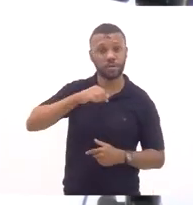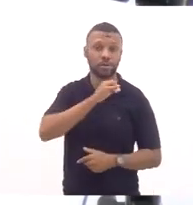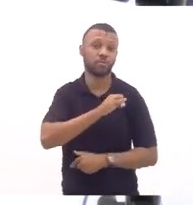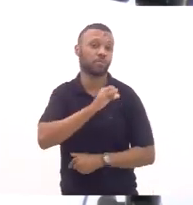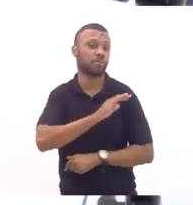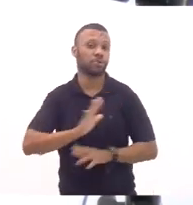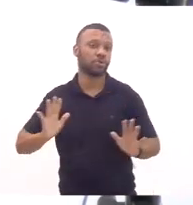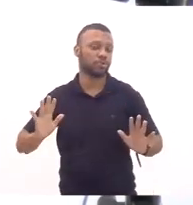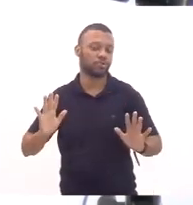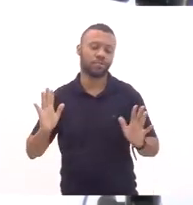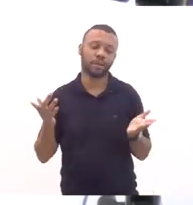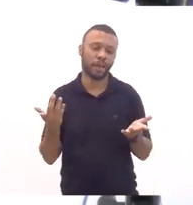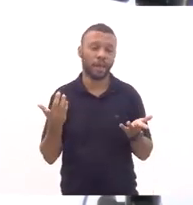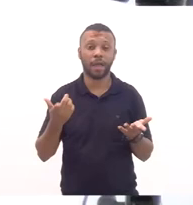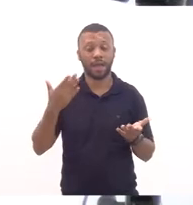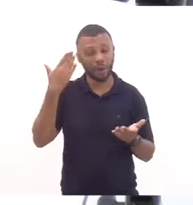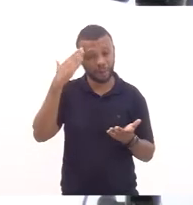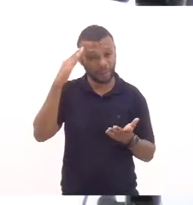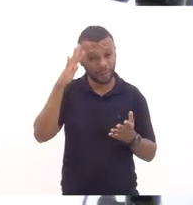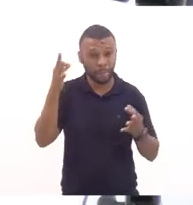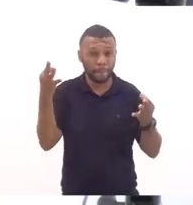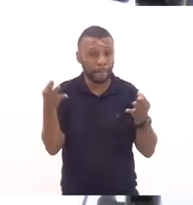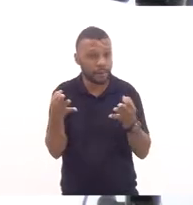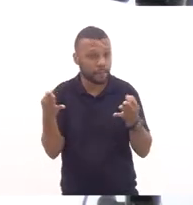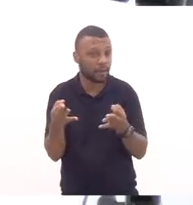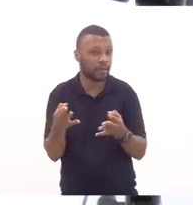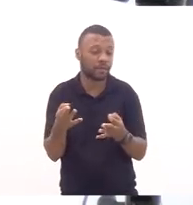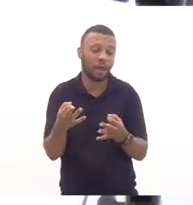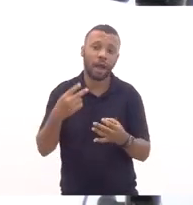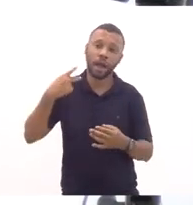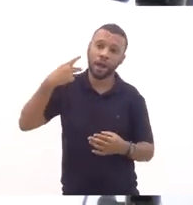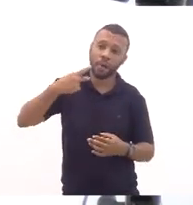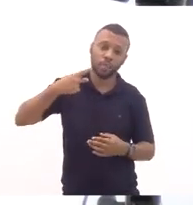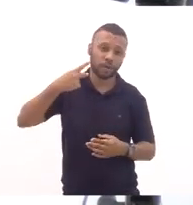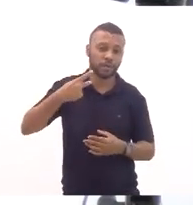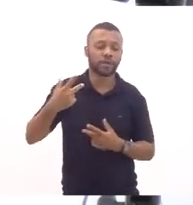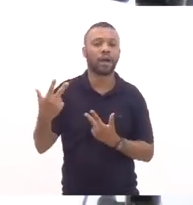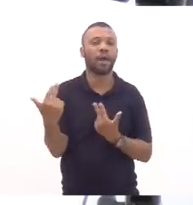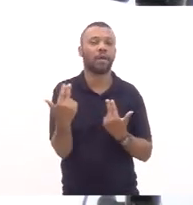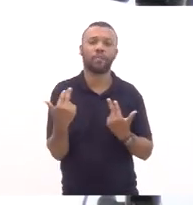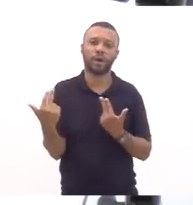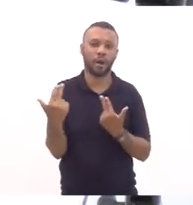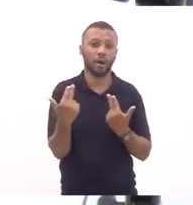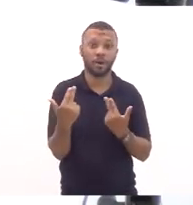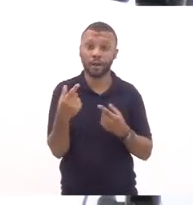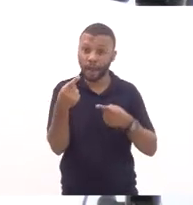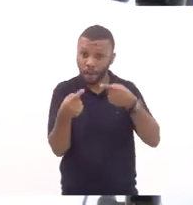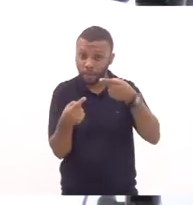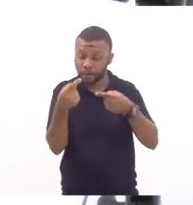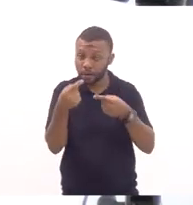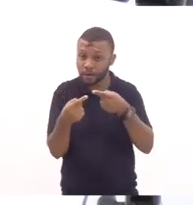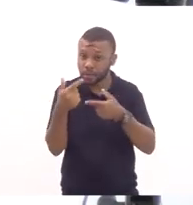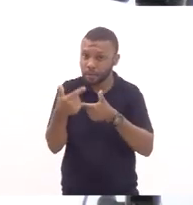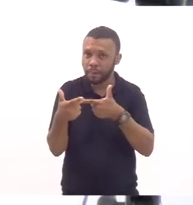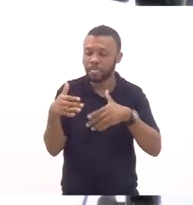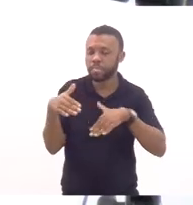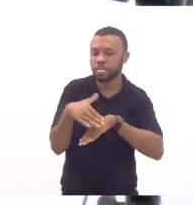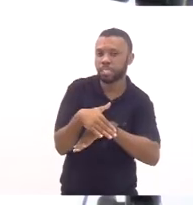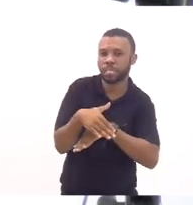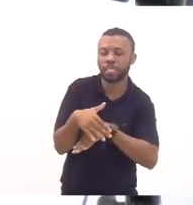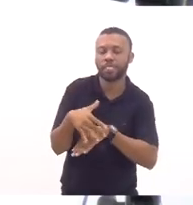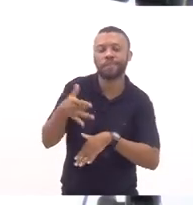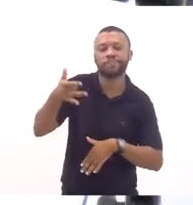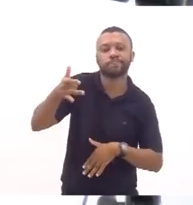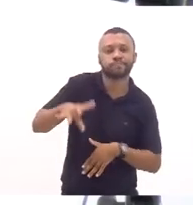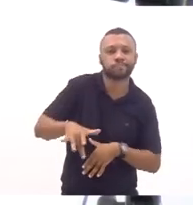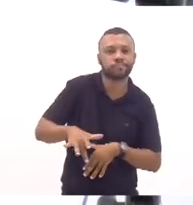Não temos dúvida disso. É a mesma política. Então, e é a política do subemprego. É o que eles criando?